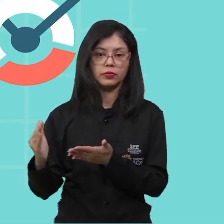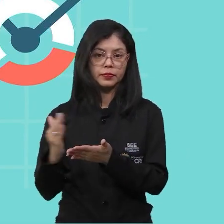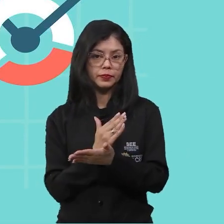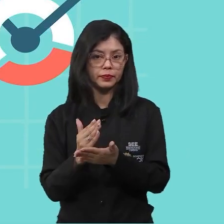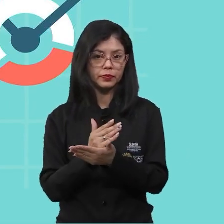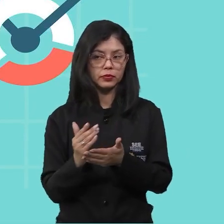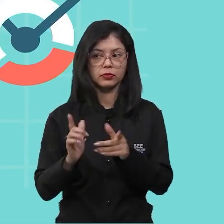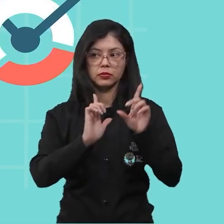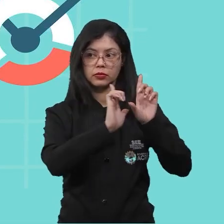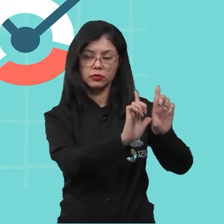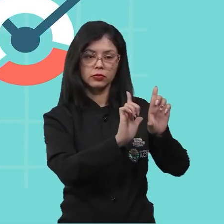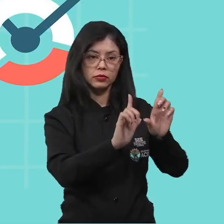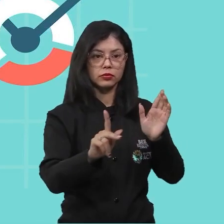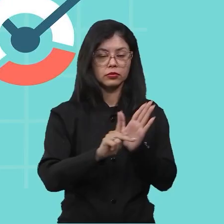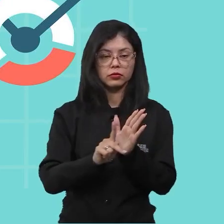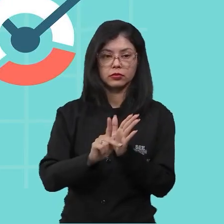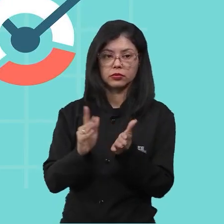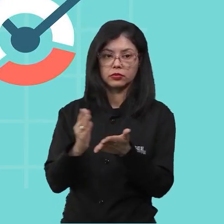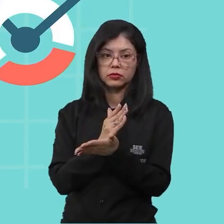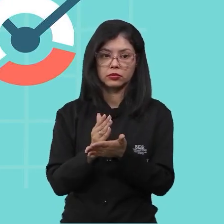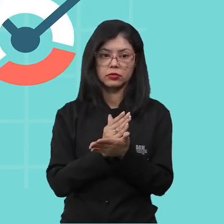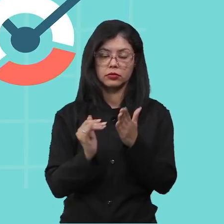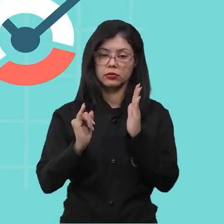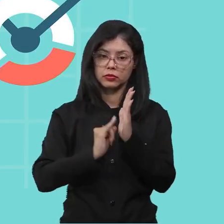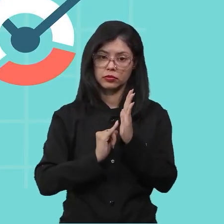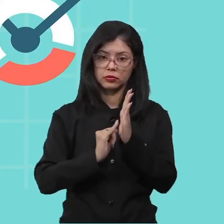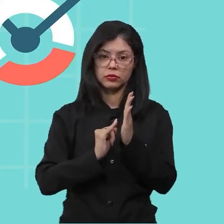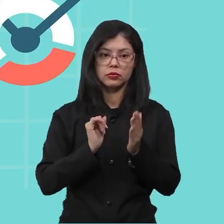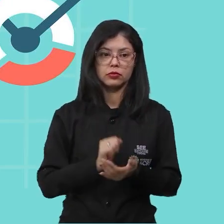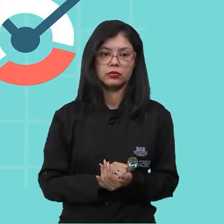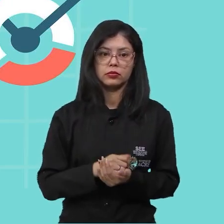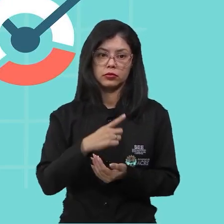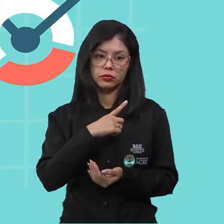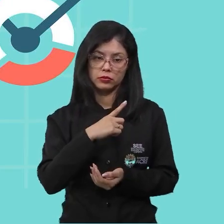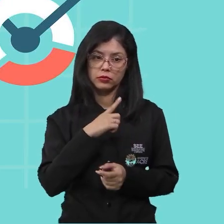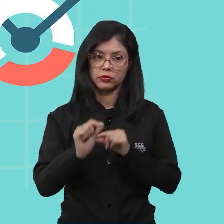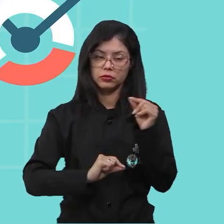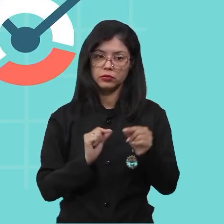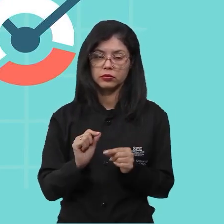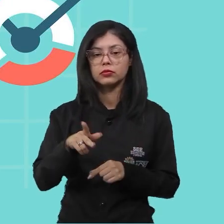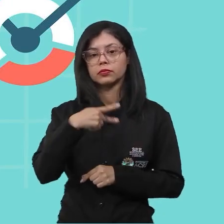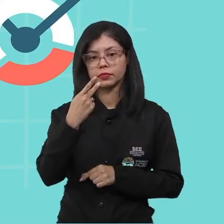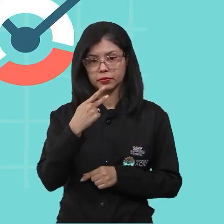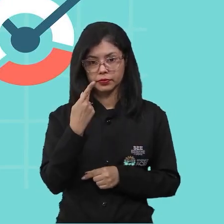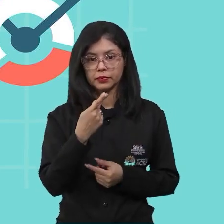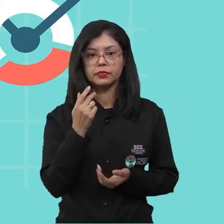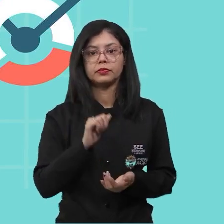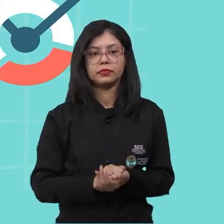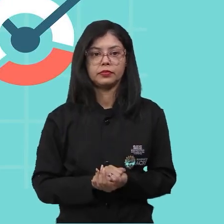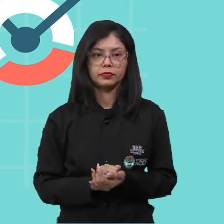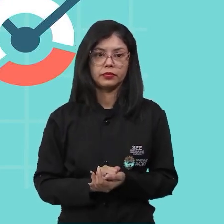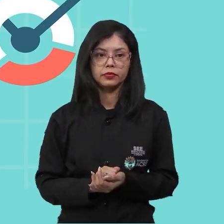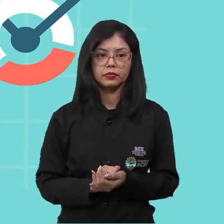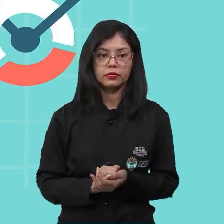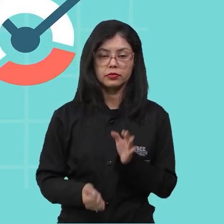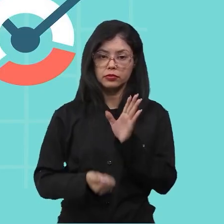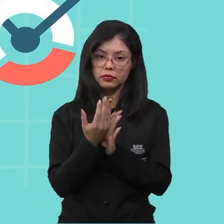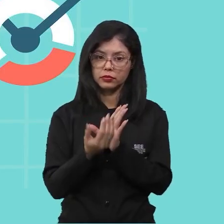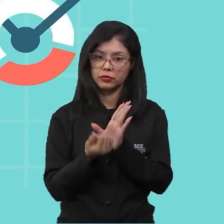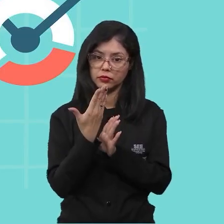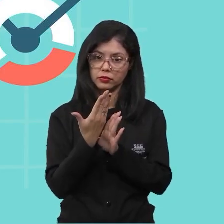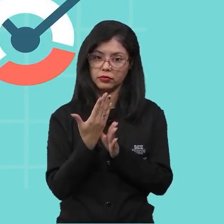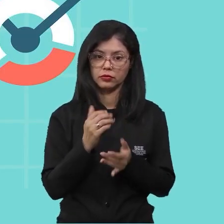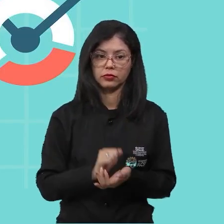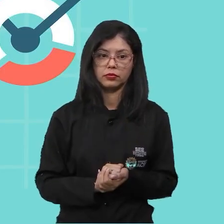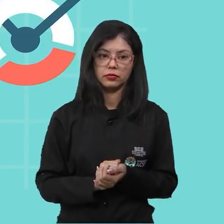algumas plataformas, algumas instituições, elas são mencionadas e elas são